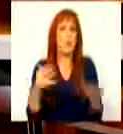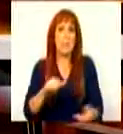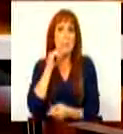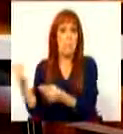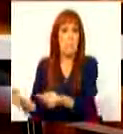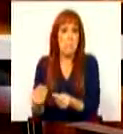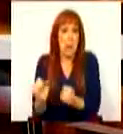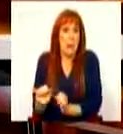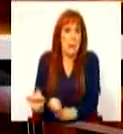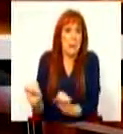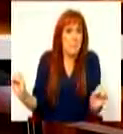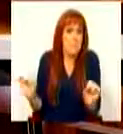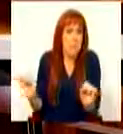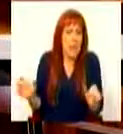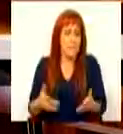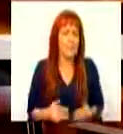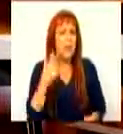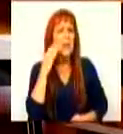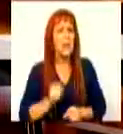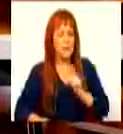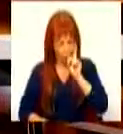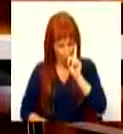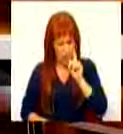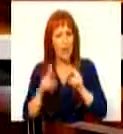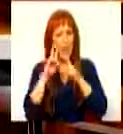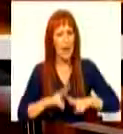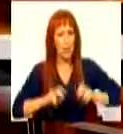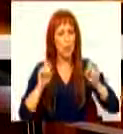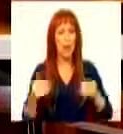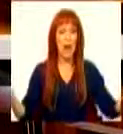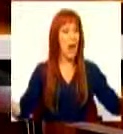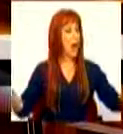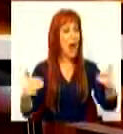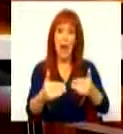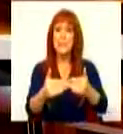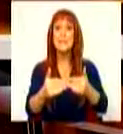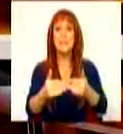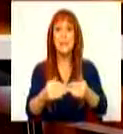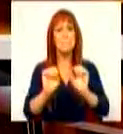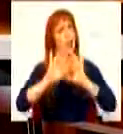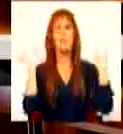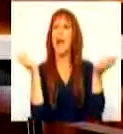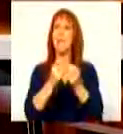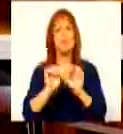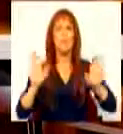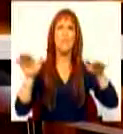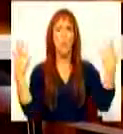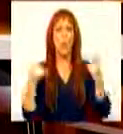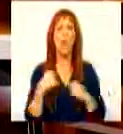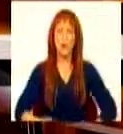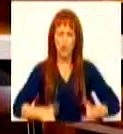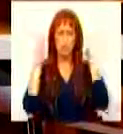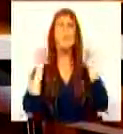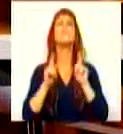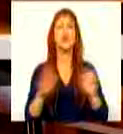não apresentaram as vossas. Vamos tentar encontrar convergências o mais amplas possível. Estou disponível